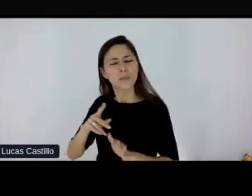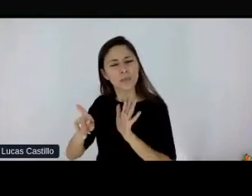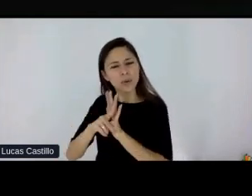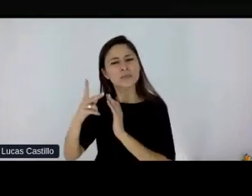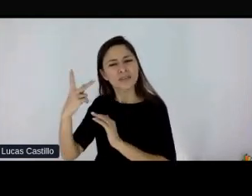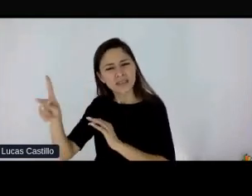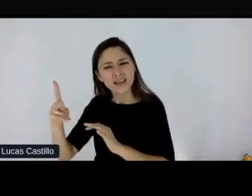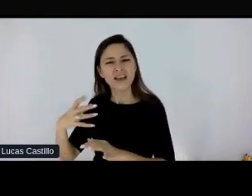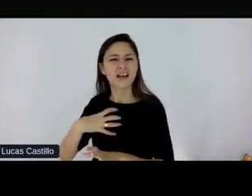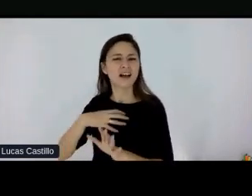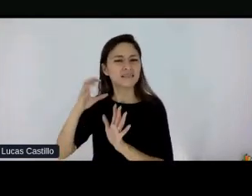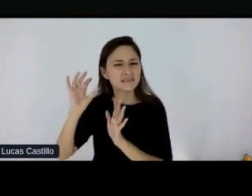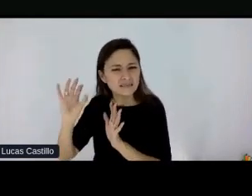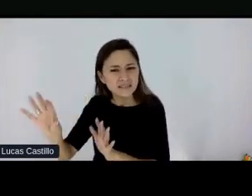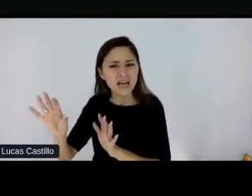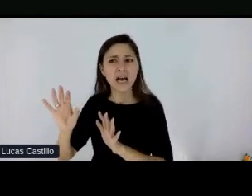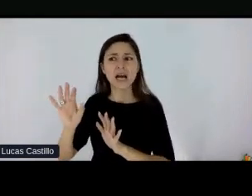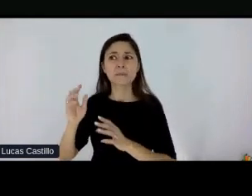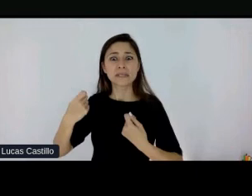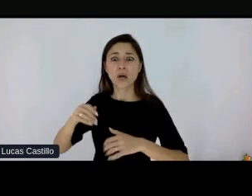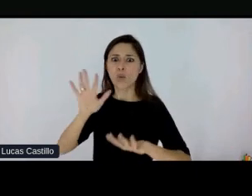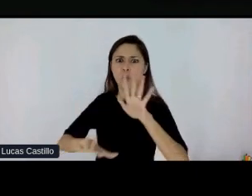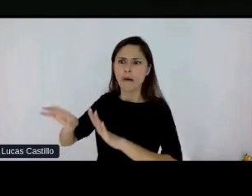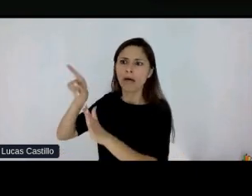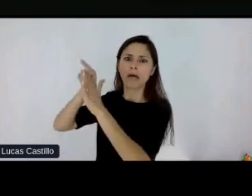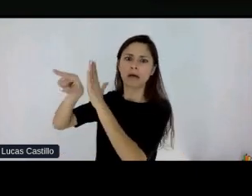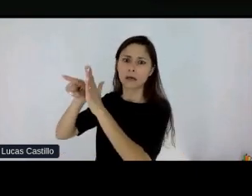então temos que tomar muito cuidado